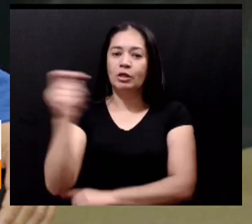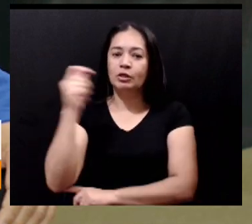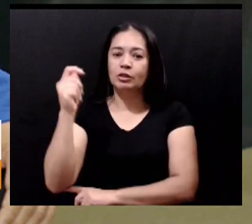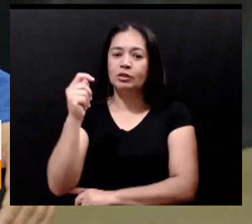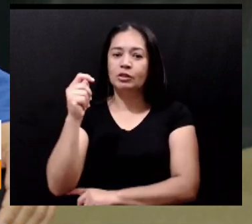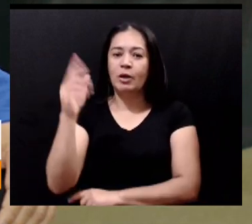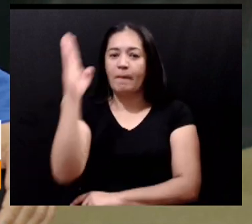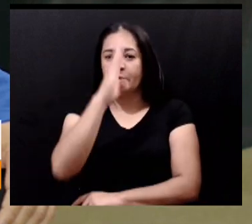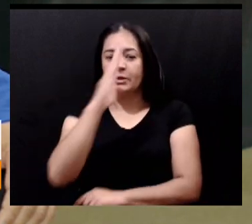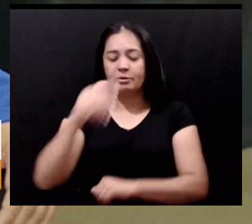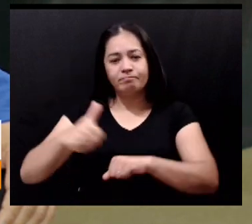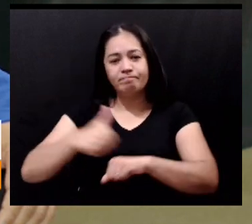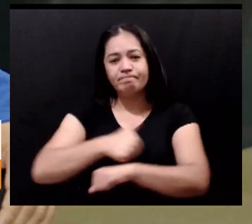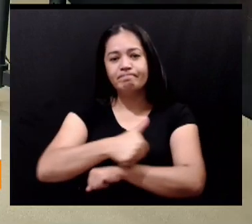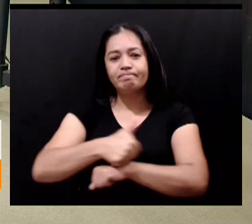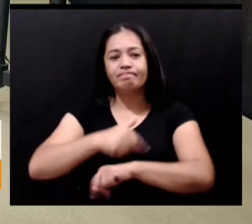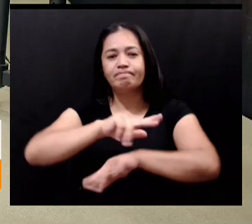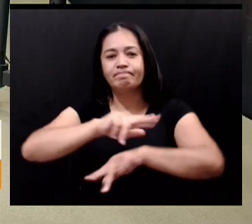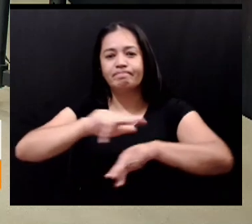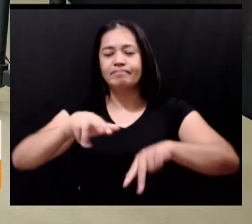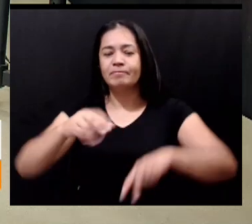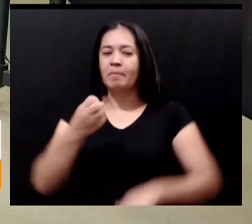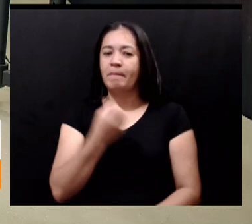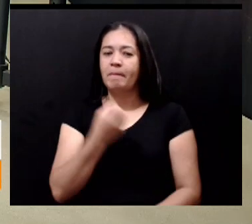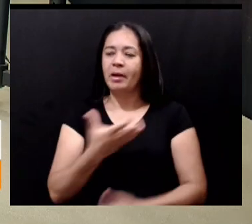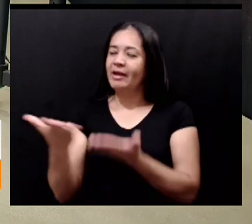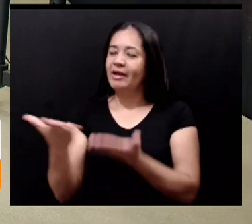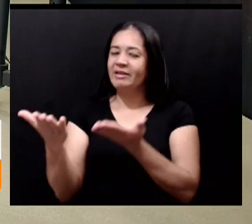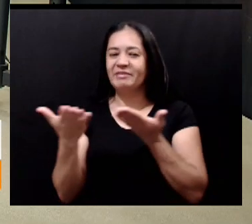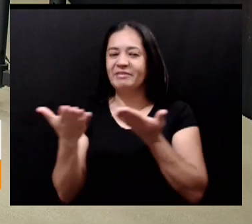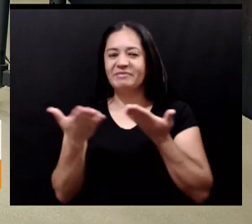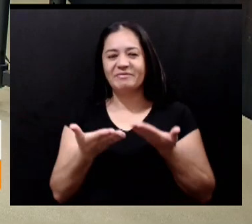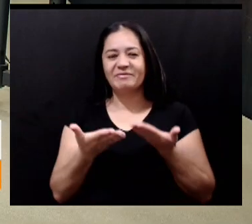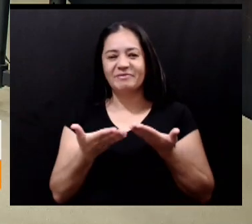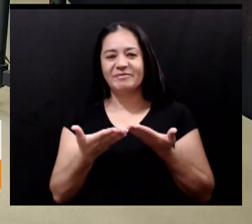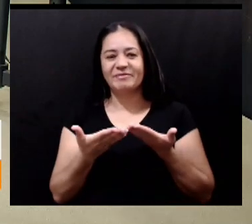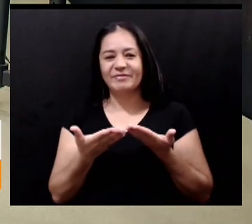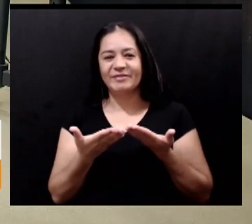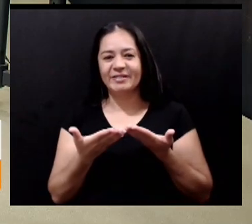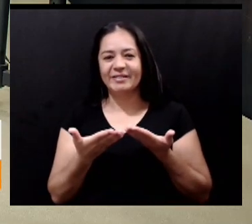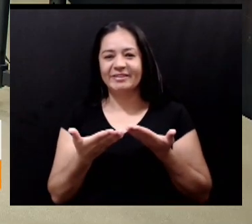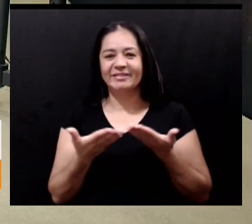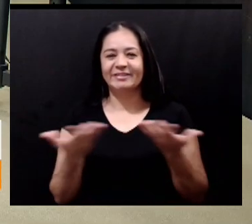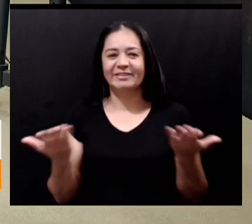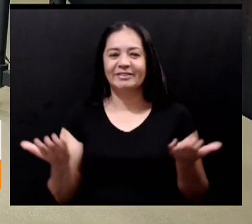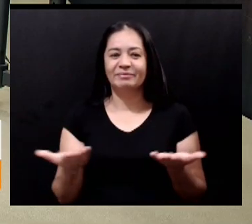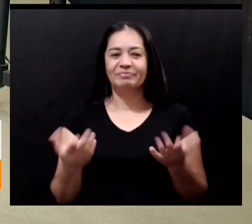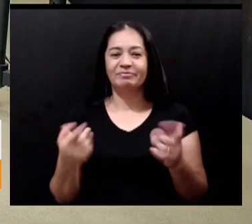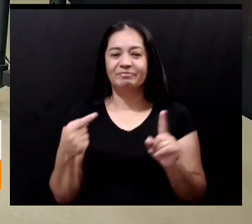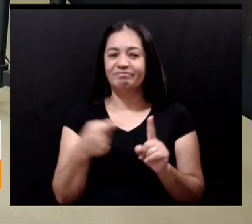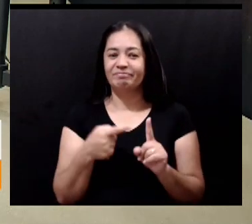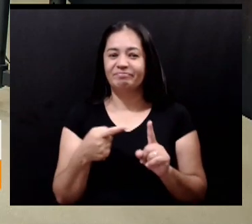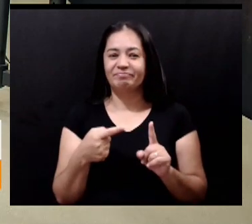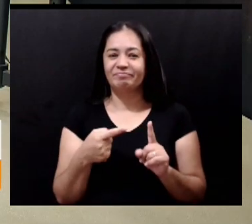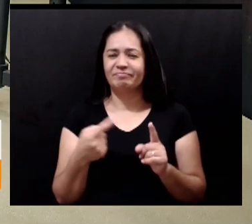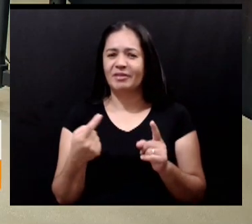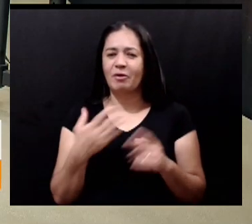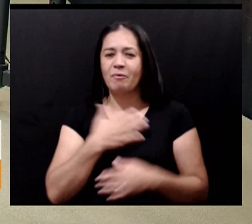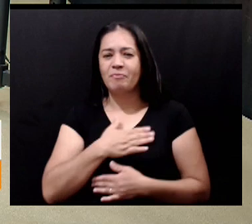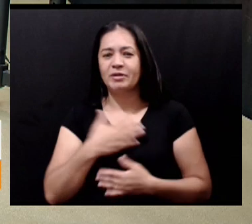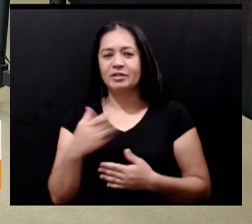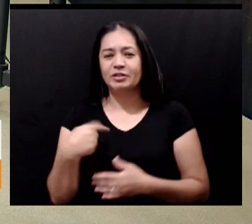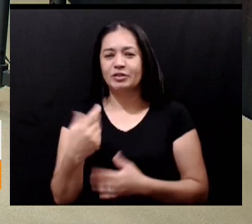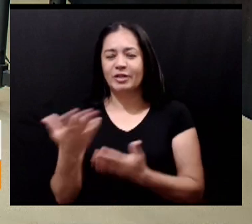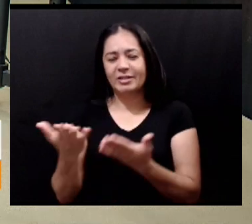Multiprofissional. Seja muito bem-vinda, Marília Ávila de Freitas Aguiar. É com muito prazer que a gente recebe você